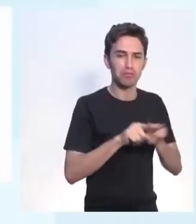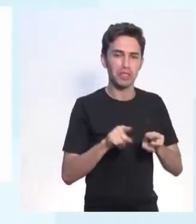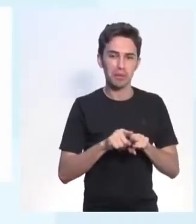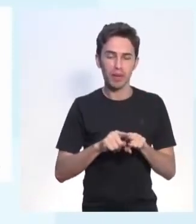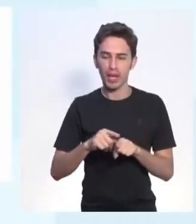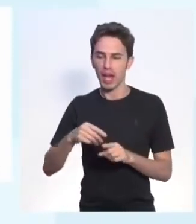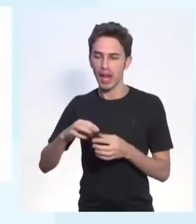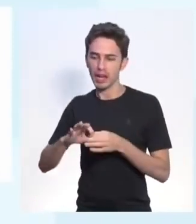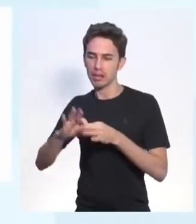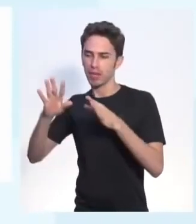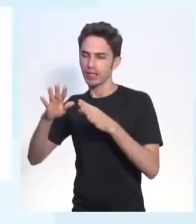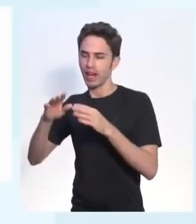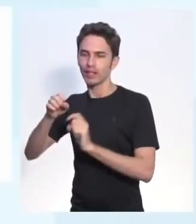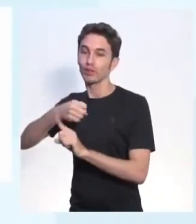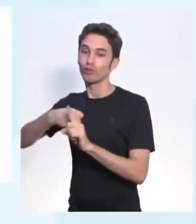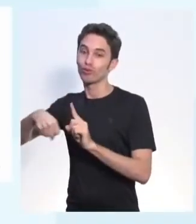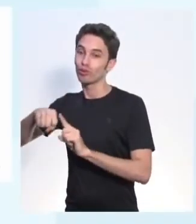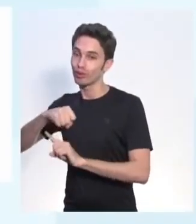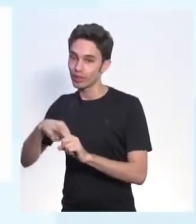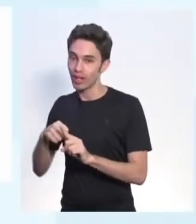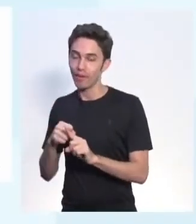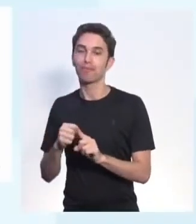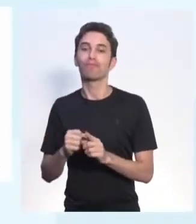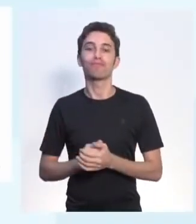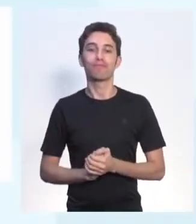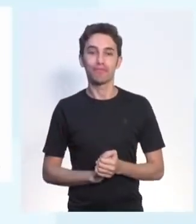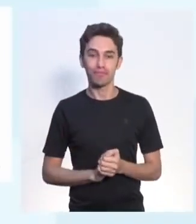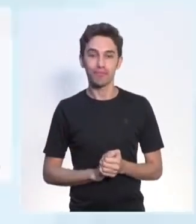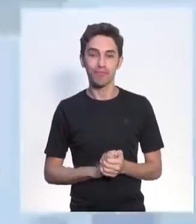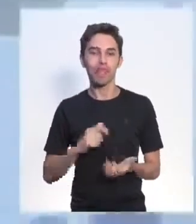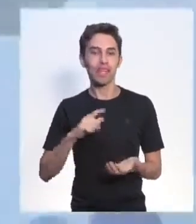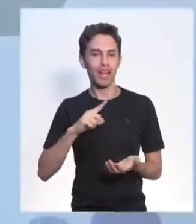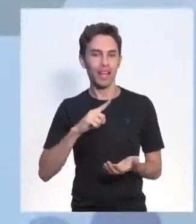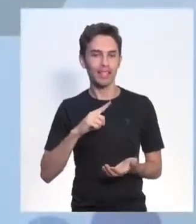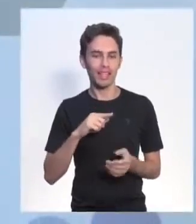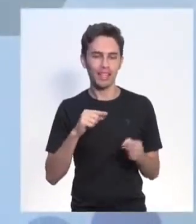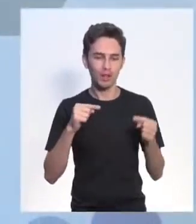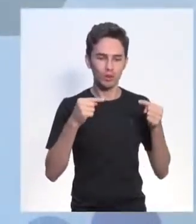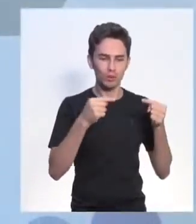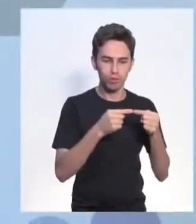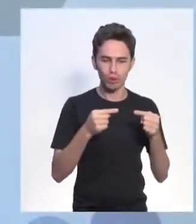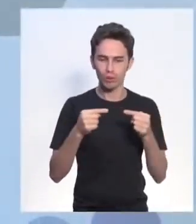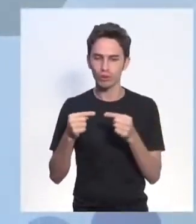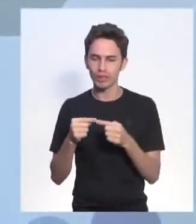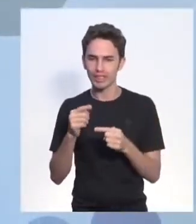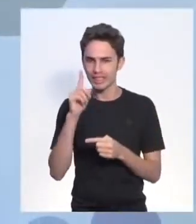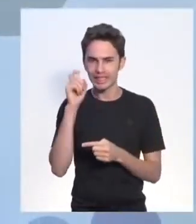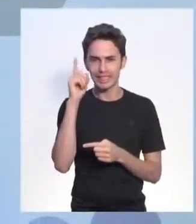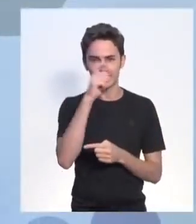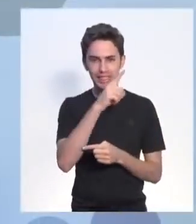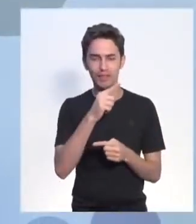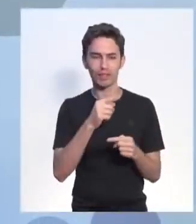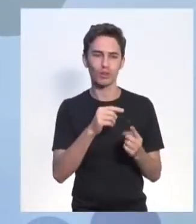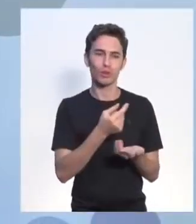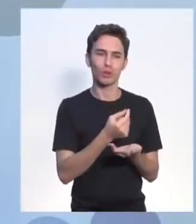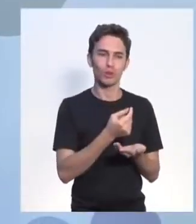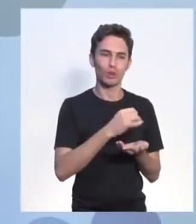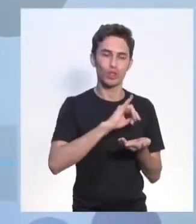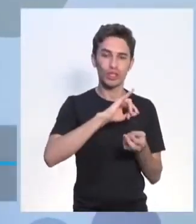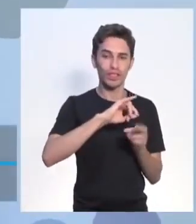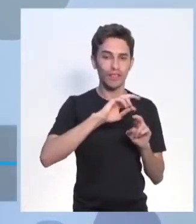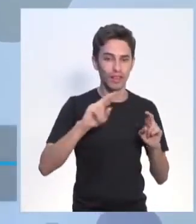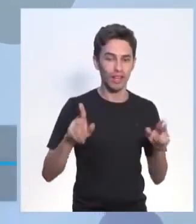igualdade social, é aí onde vai ter justamente os pontos de tensão entre capitalismo